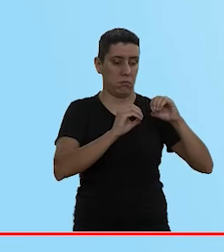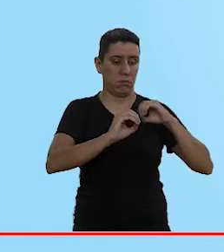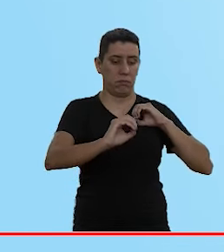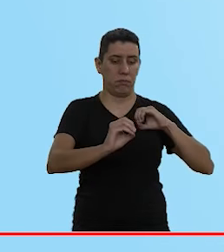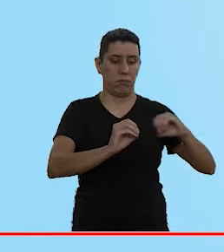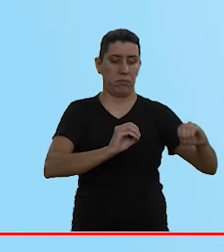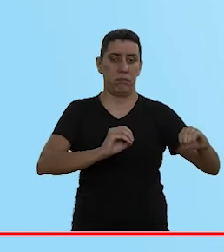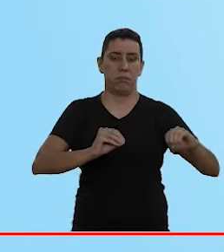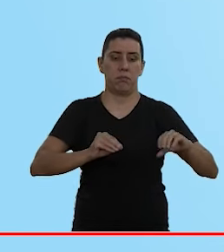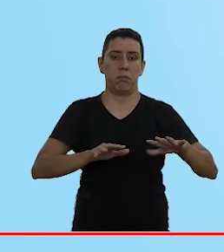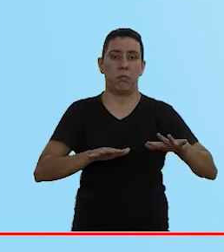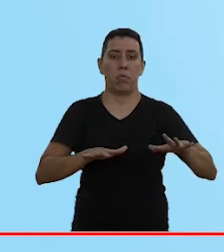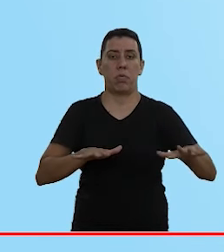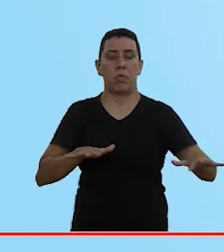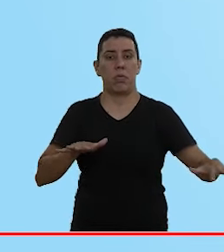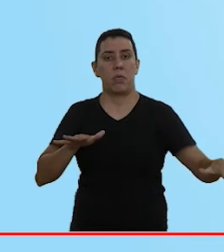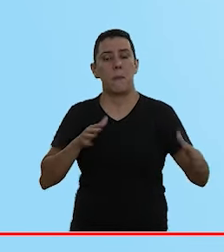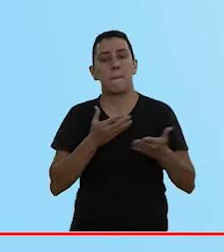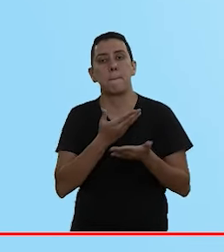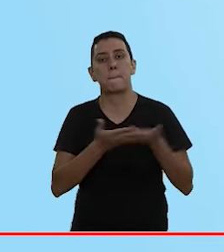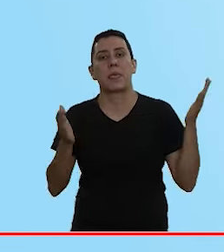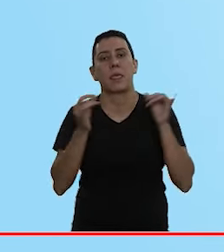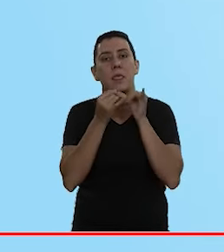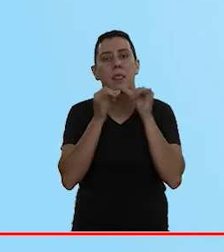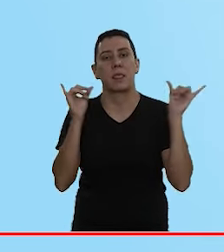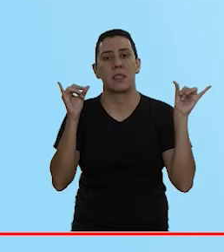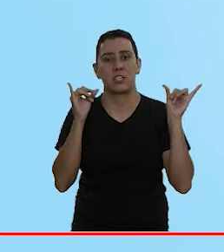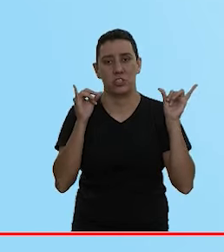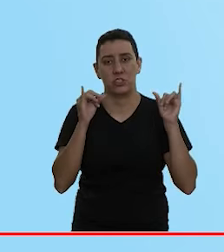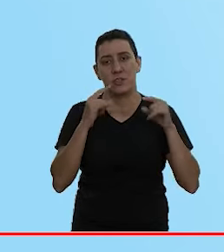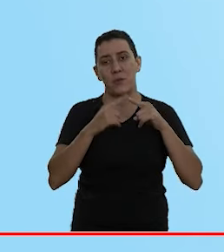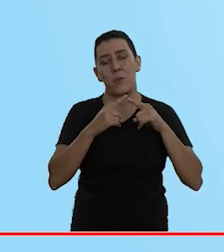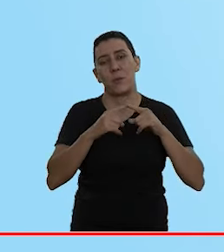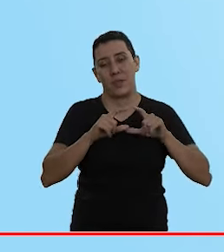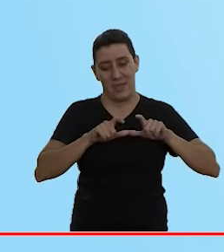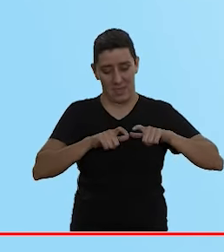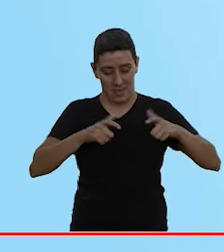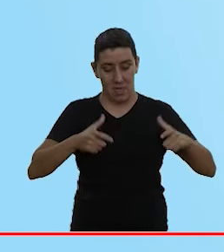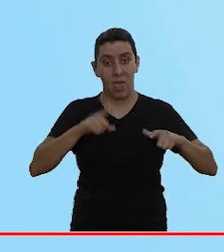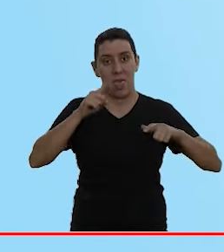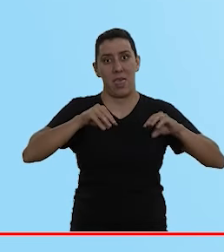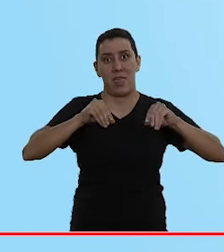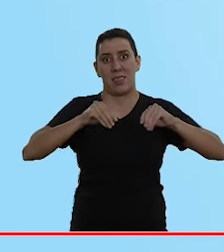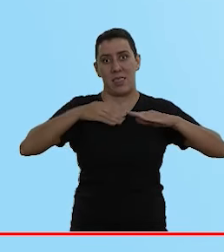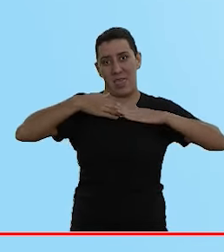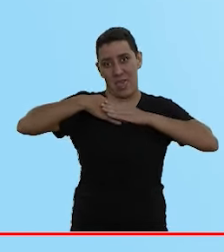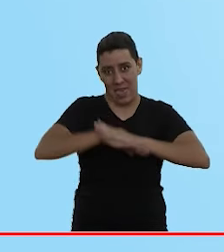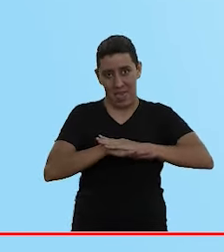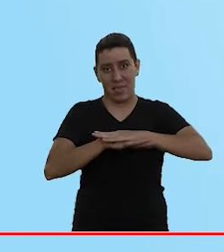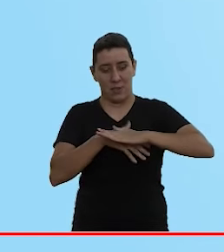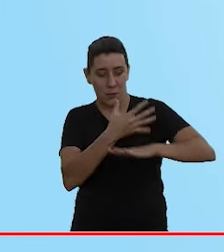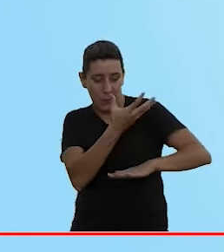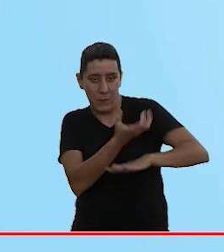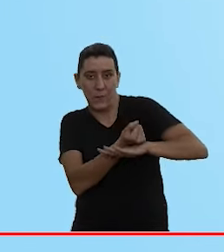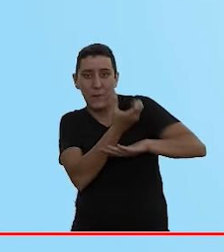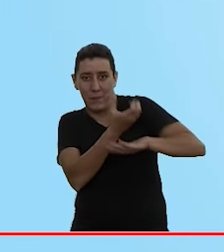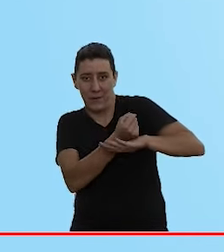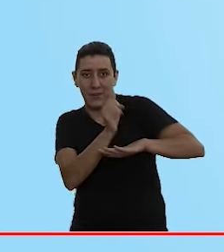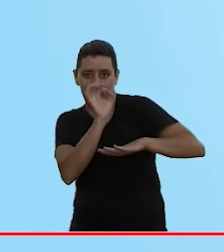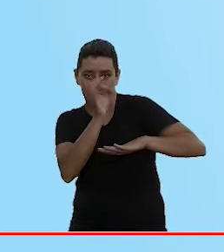frames, porque o frame dos módulos eles são aterrados. Então, quando a gente pega um elemento com potencial negativo, coloca